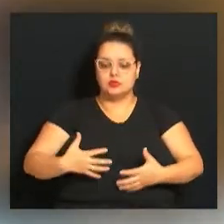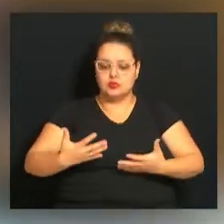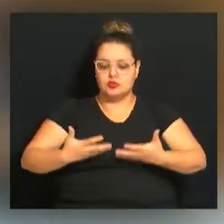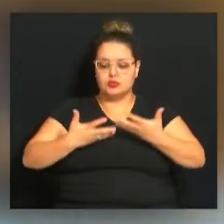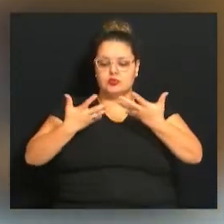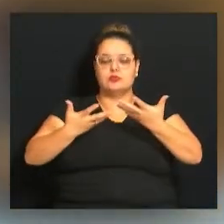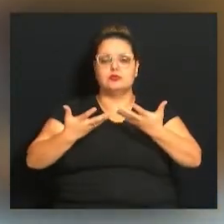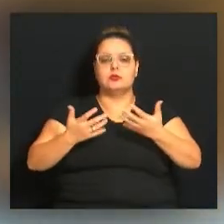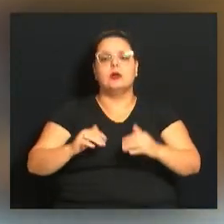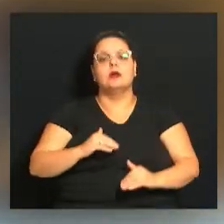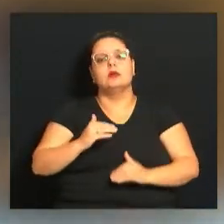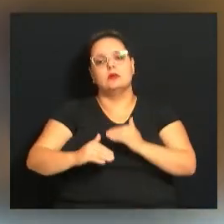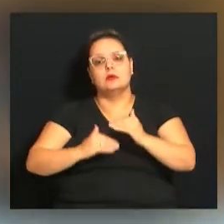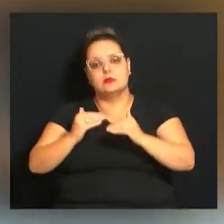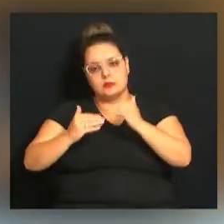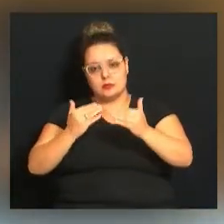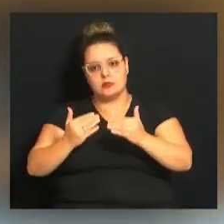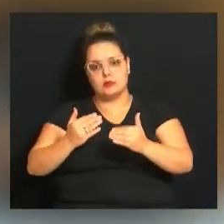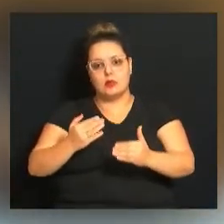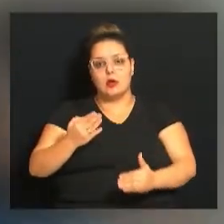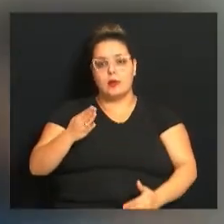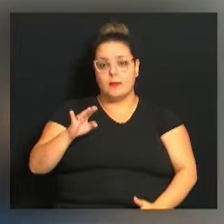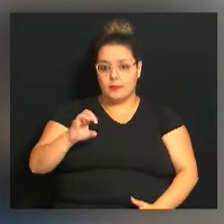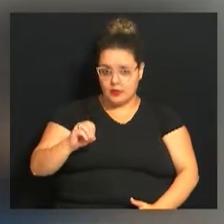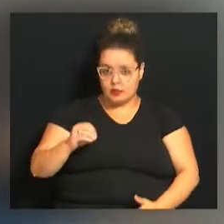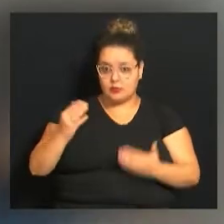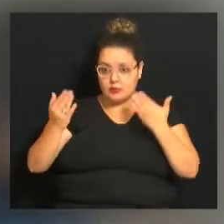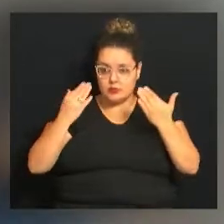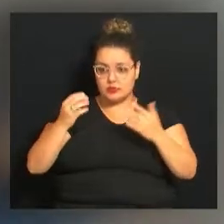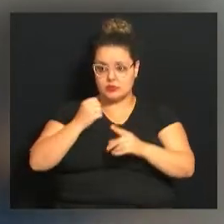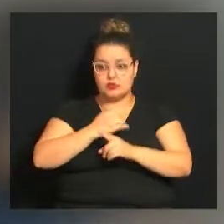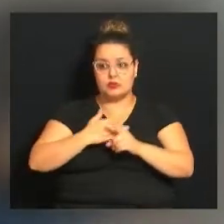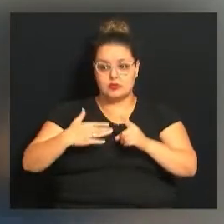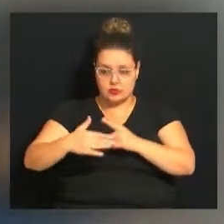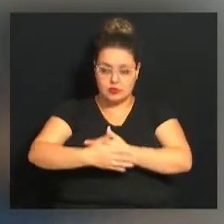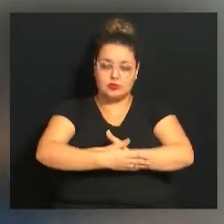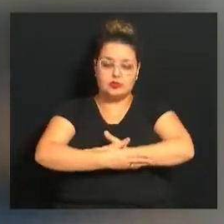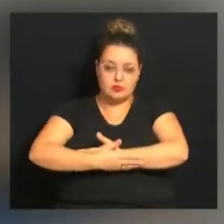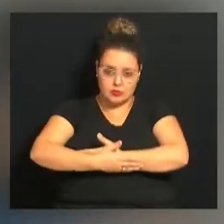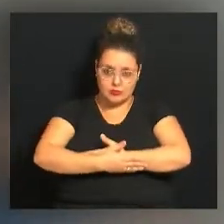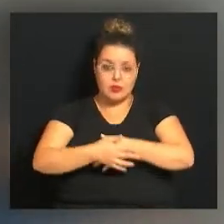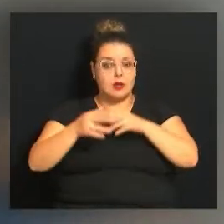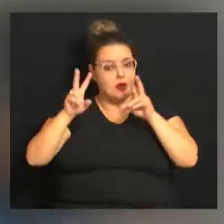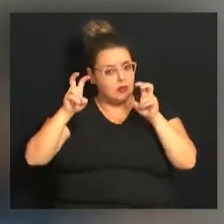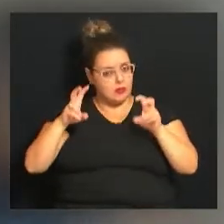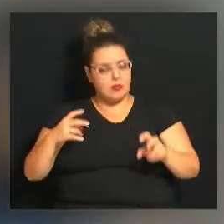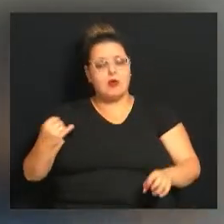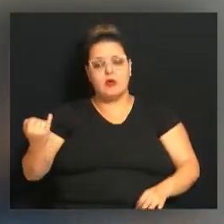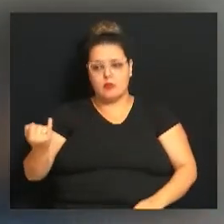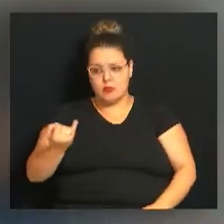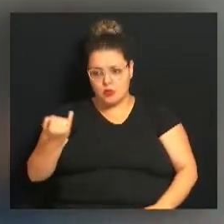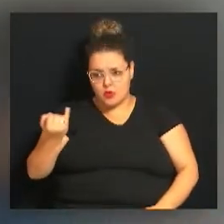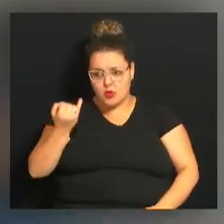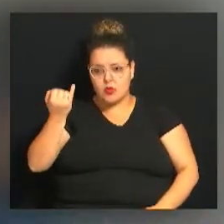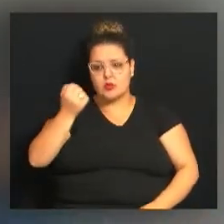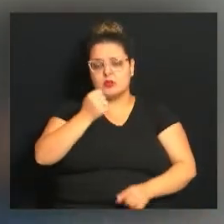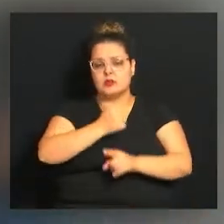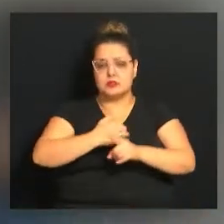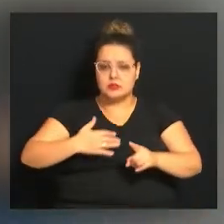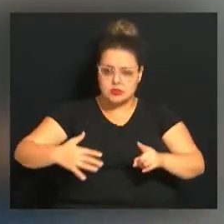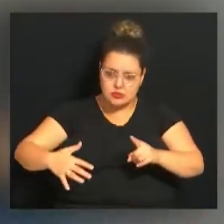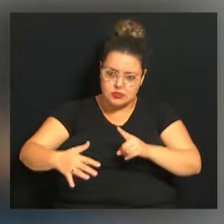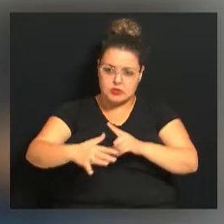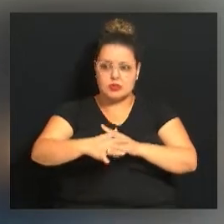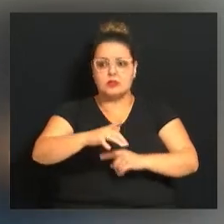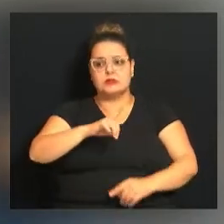desenvolvimento biopsicossocial do bebê. Eu acho que é um tema de grande relevância social, nós temos